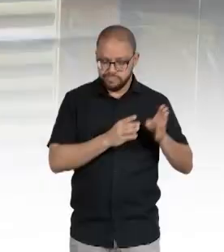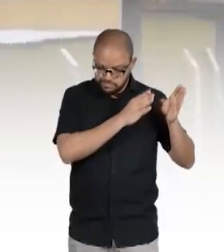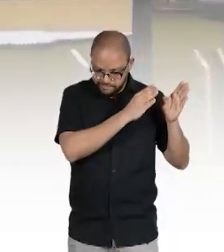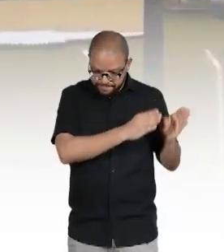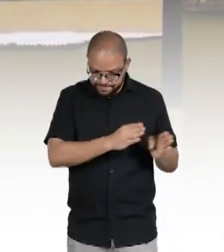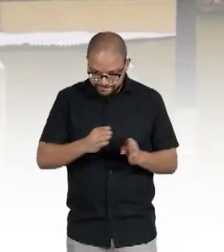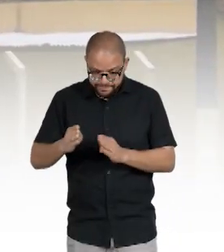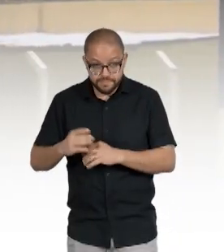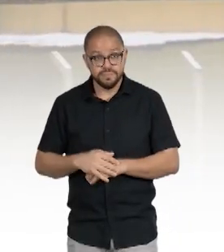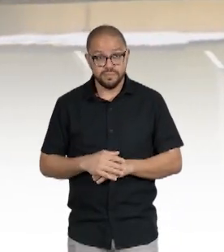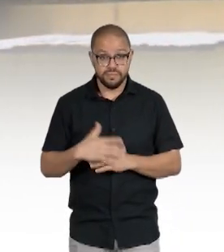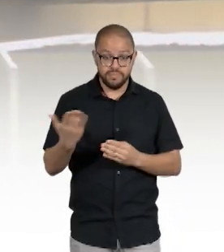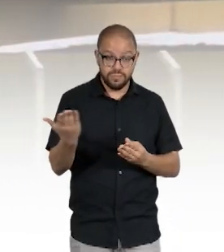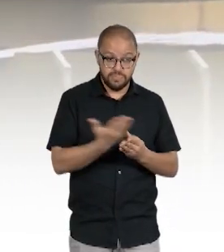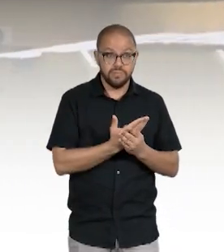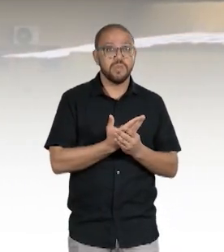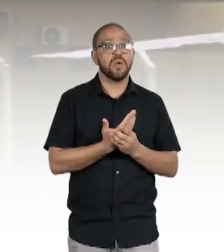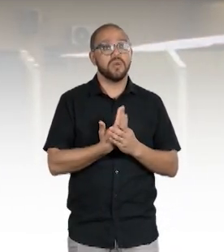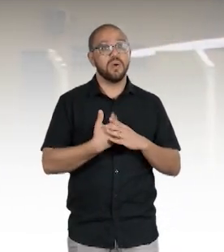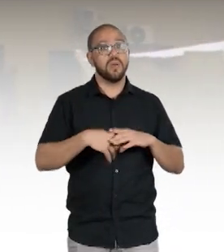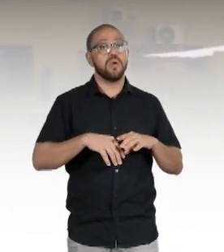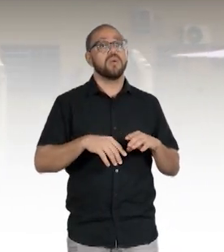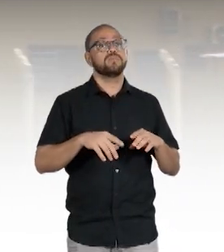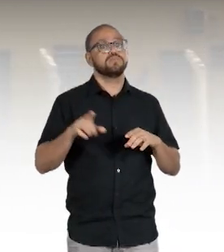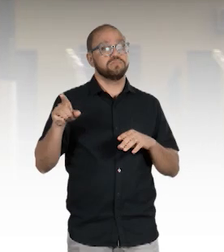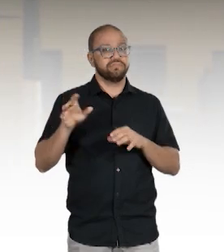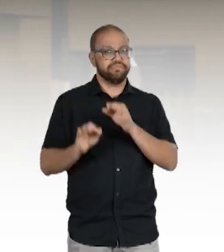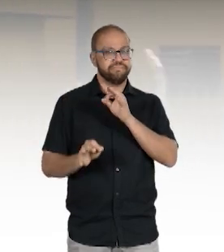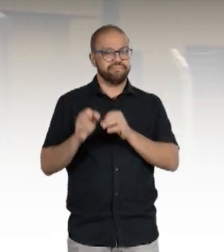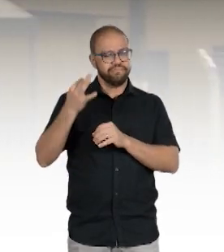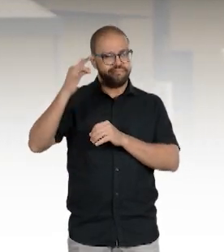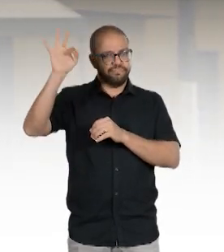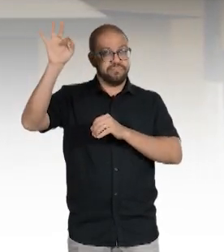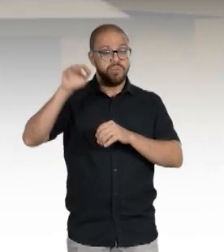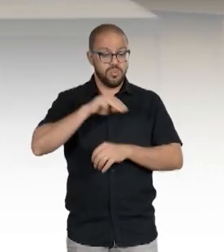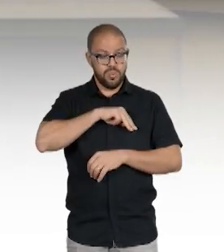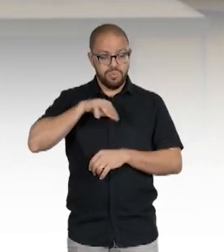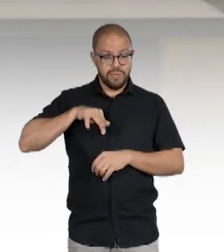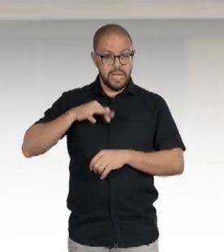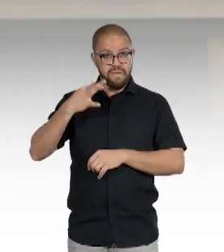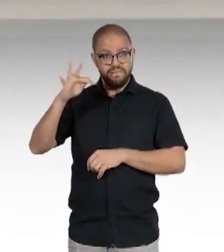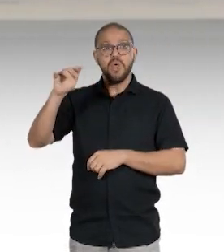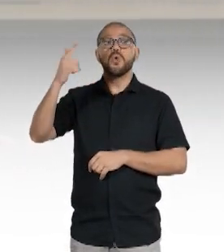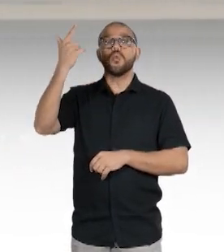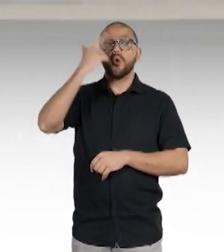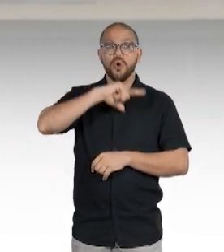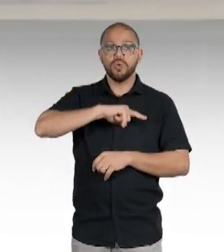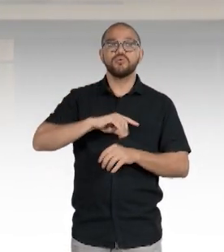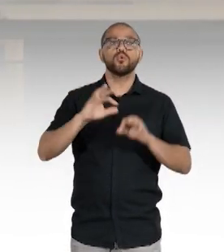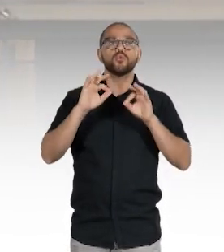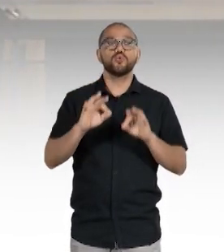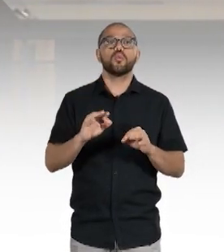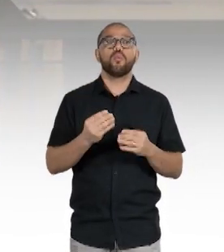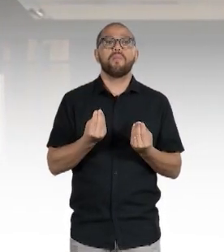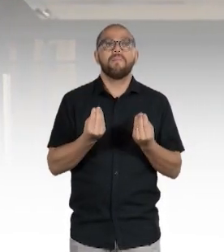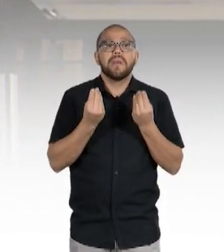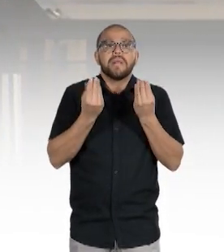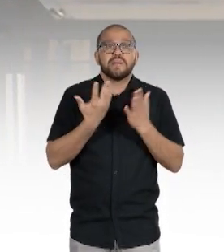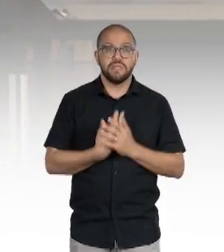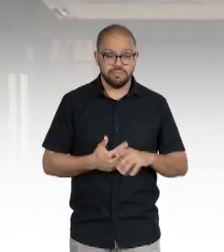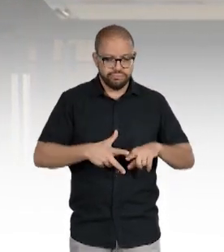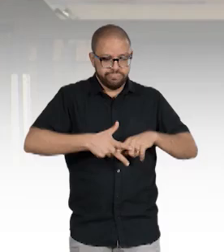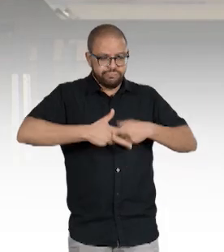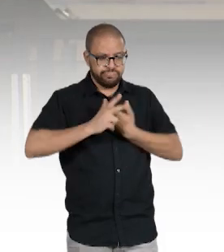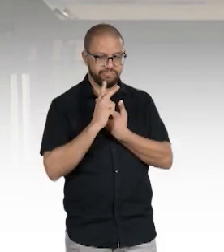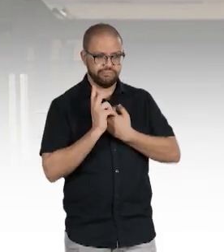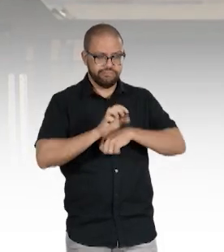estrutura. Por meio de uma ação civil pública proposta na Justiça Federal, o MPF conseguiu parecer favorável para a implementação do